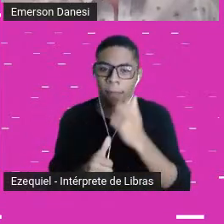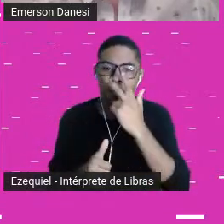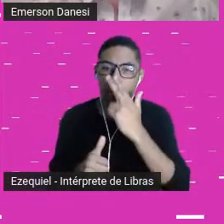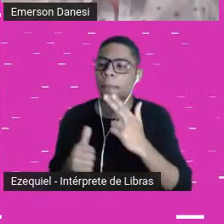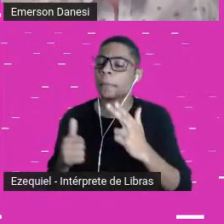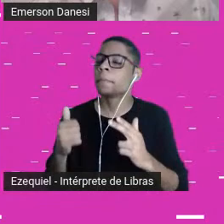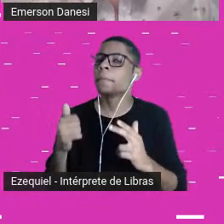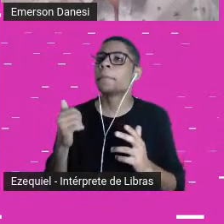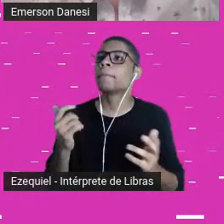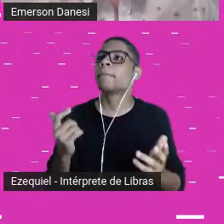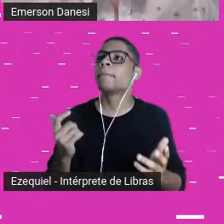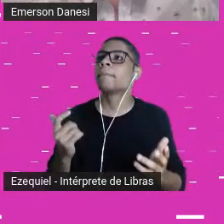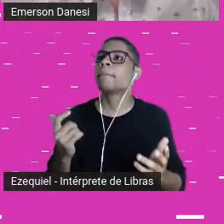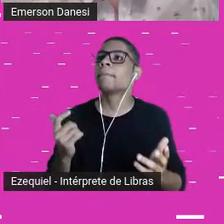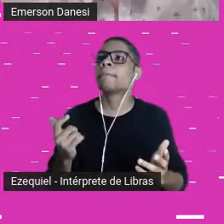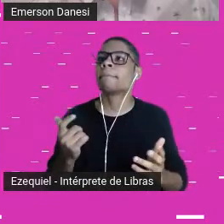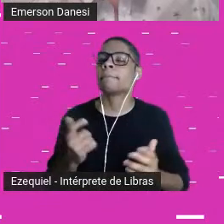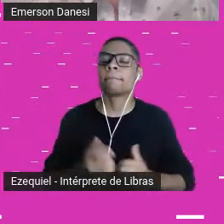fosse